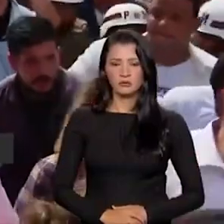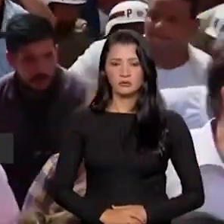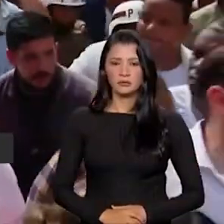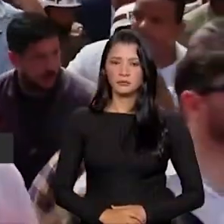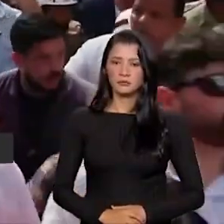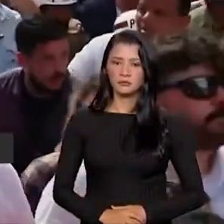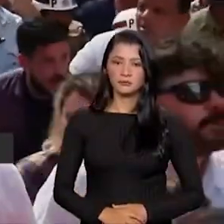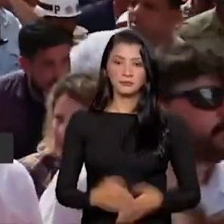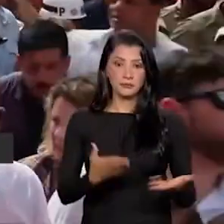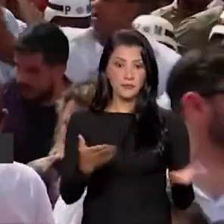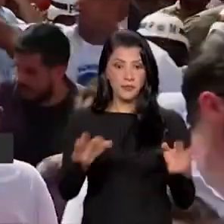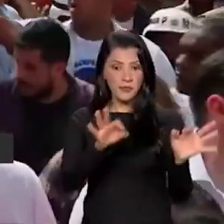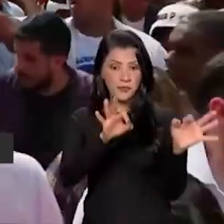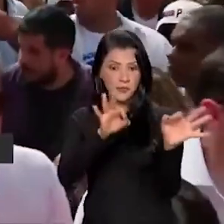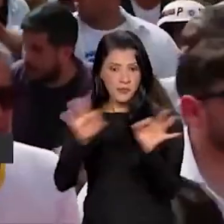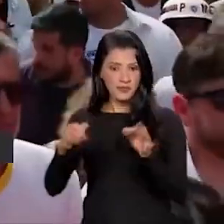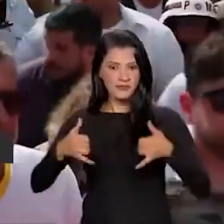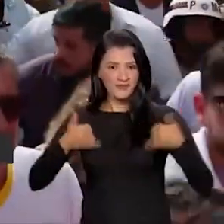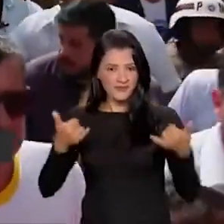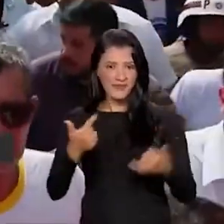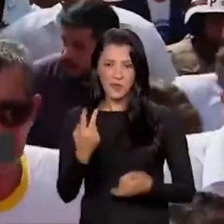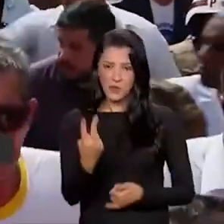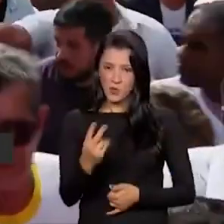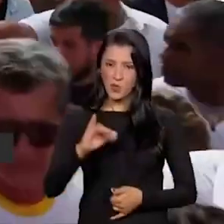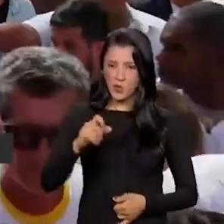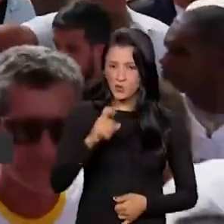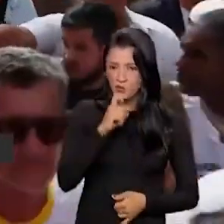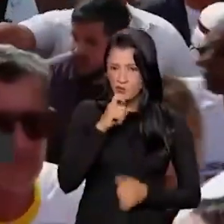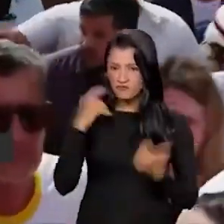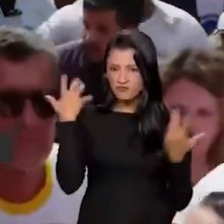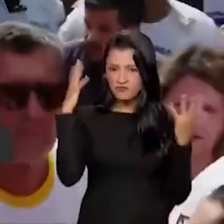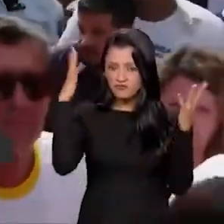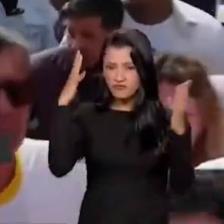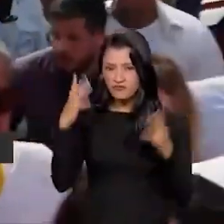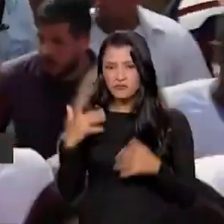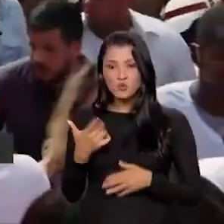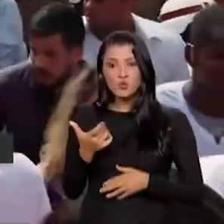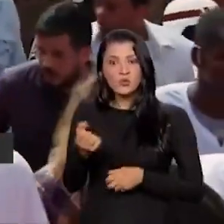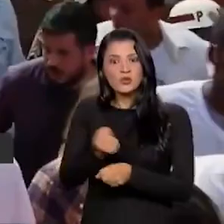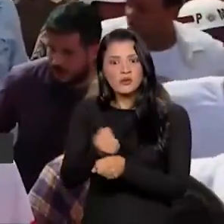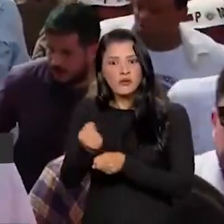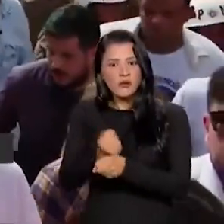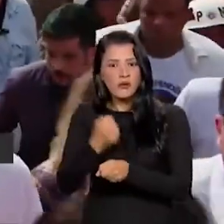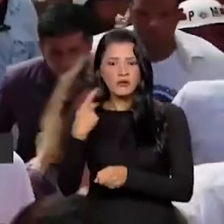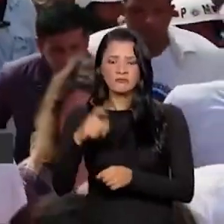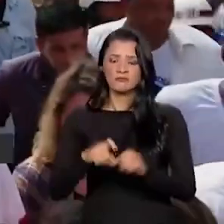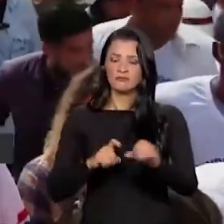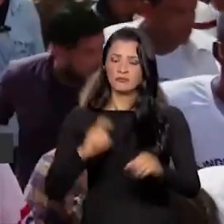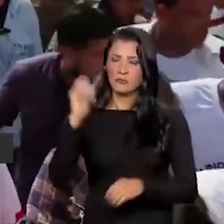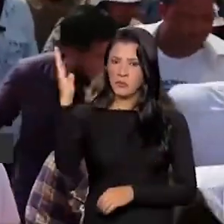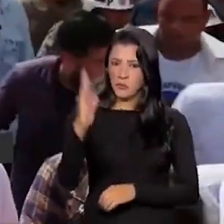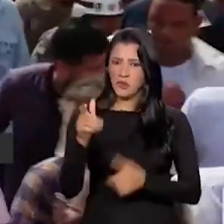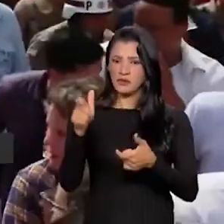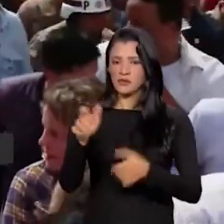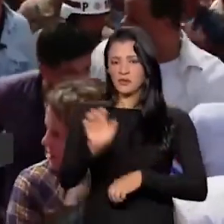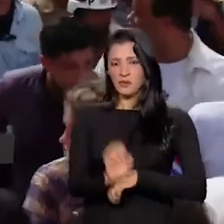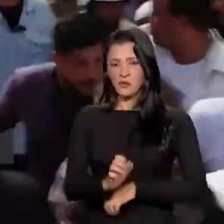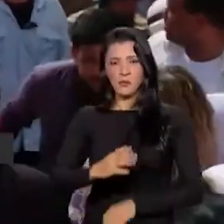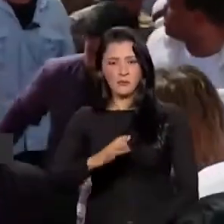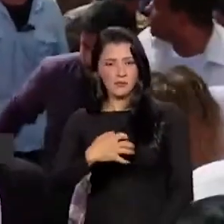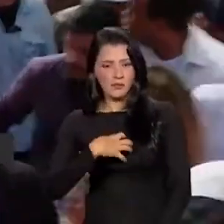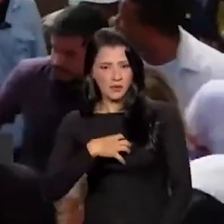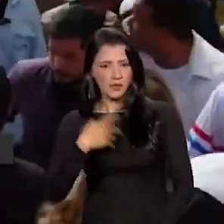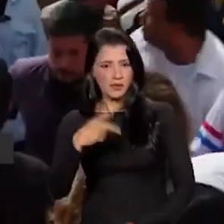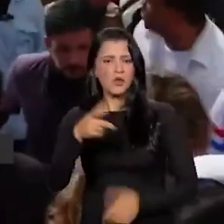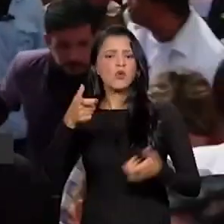Você acompanha a celebração do 2 de julho, a comemoração do bicentenário da independência do Brasil na Bahia,